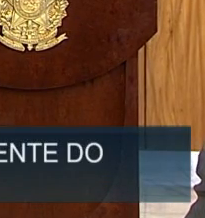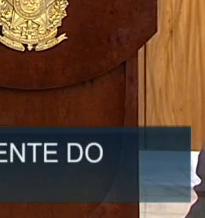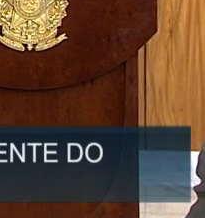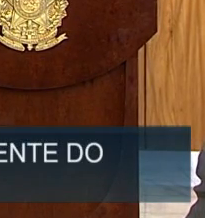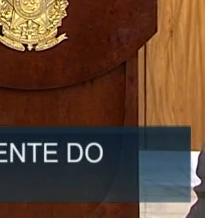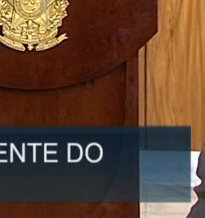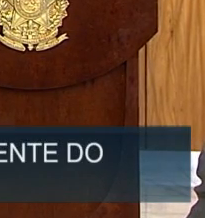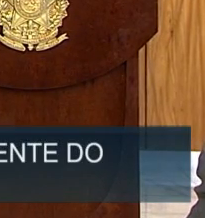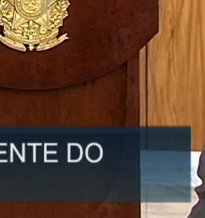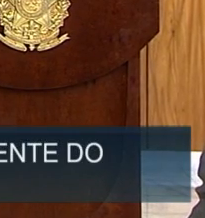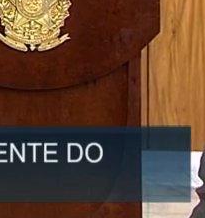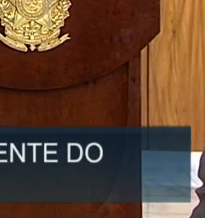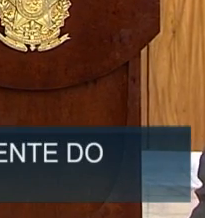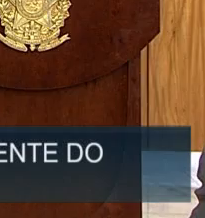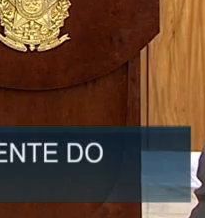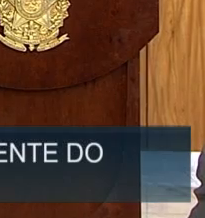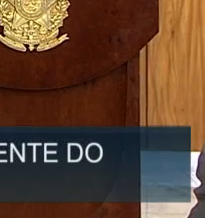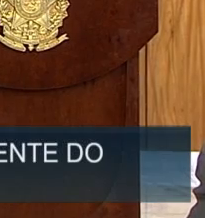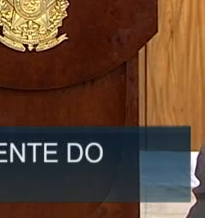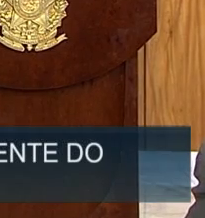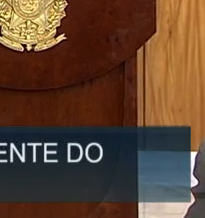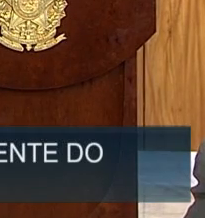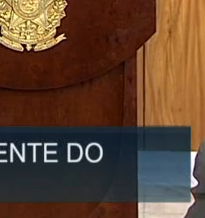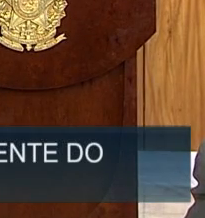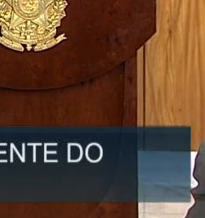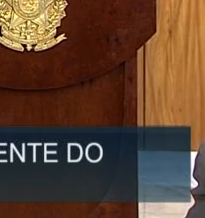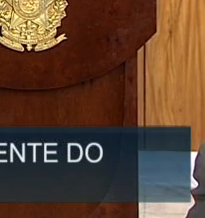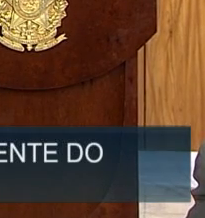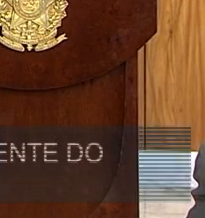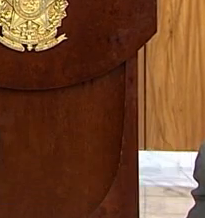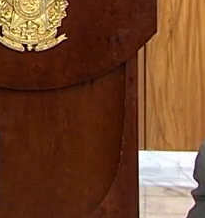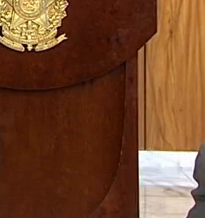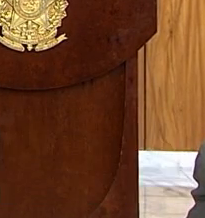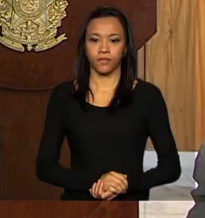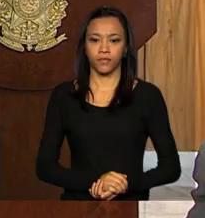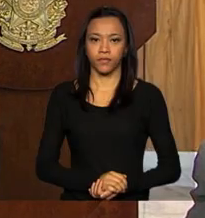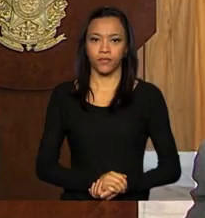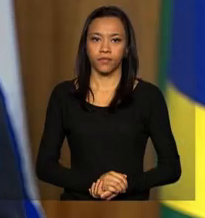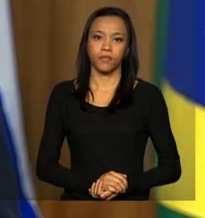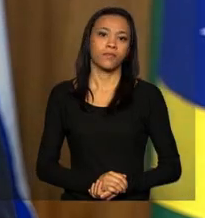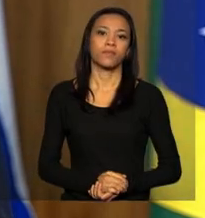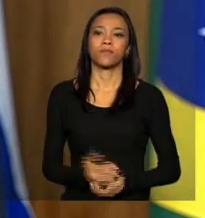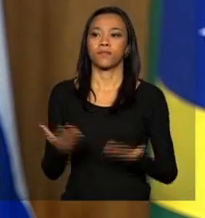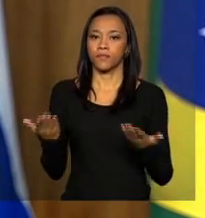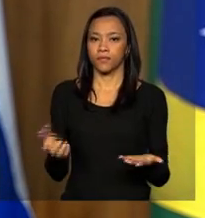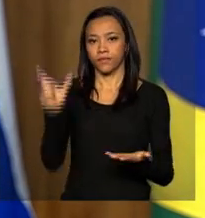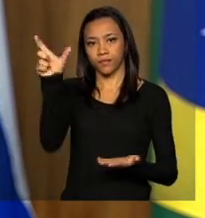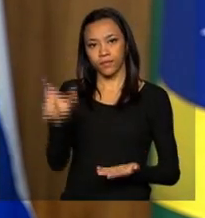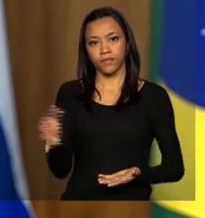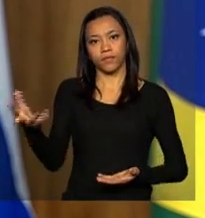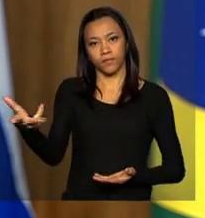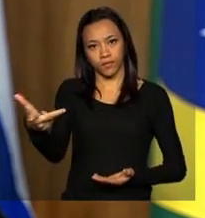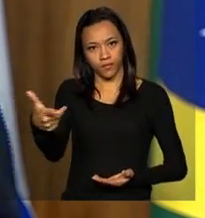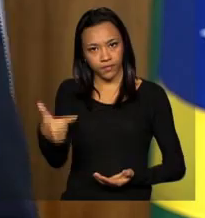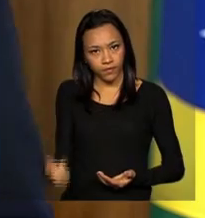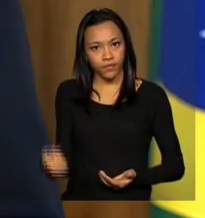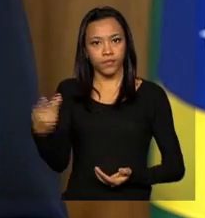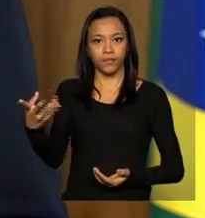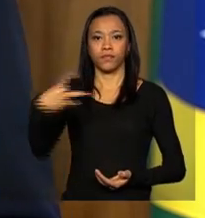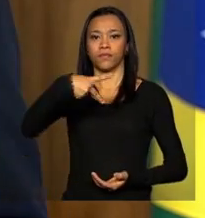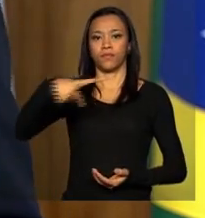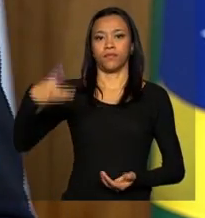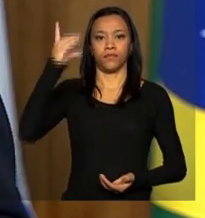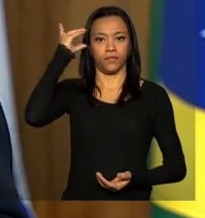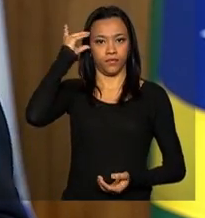Estimada senhora presidenta, senhoras e senhores ministros de Estado, integrantes da delegação do Brasil e do